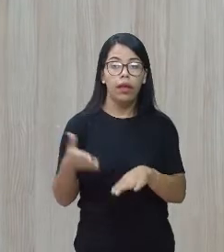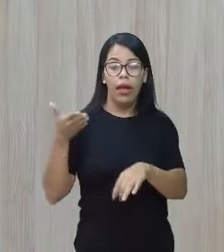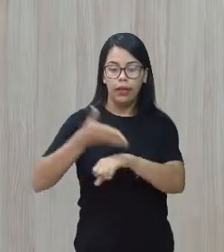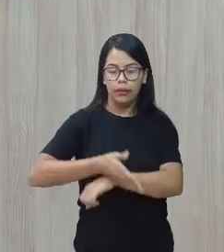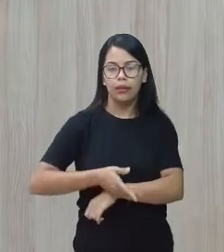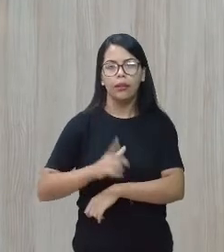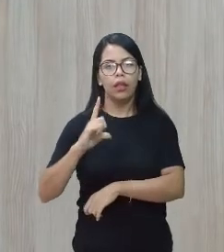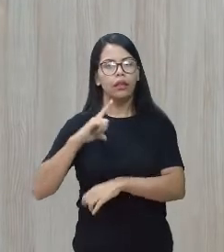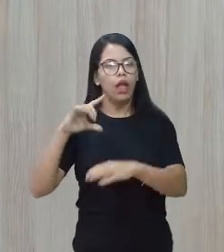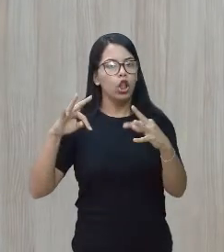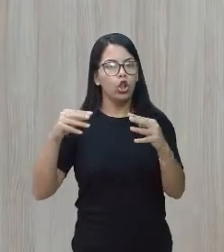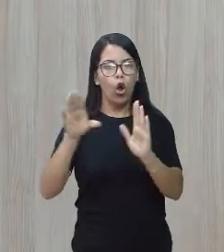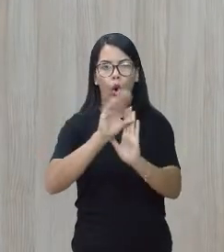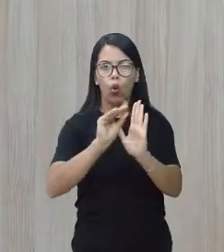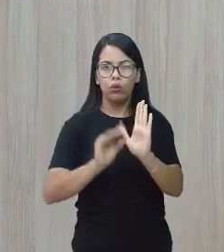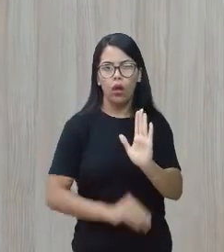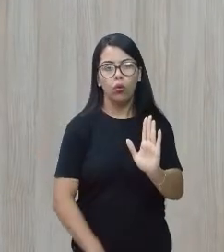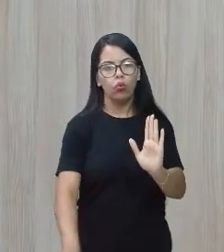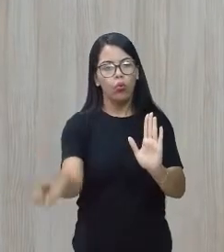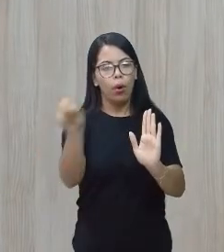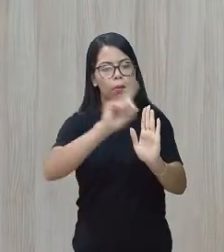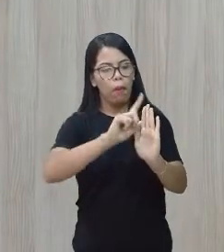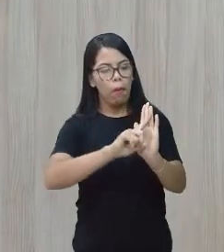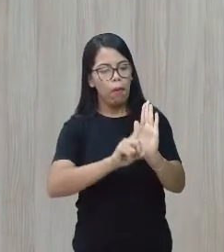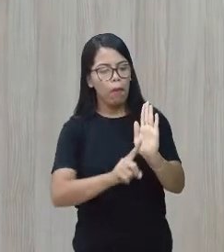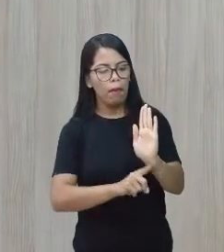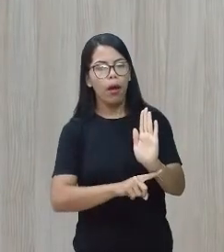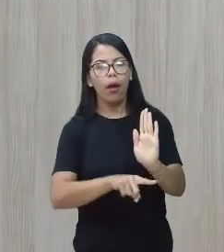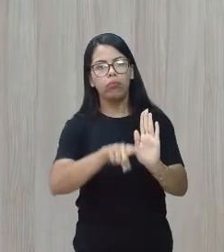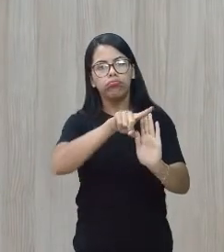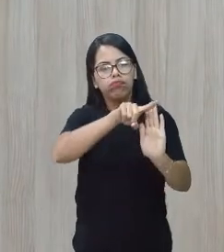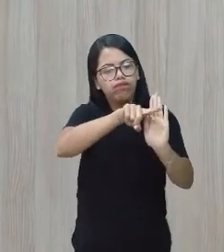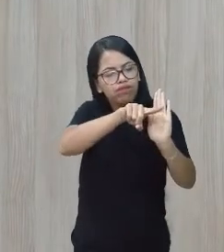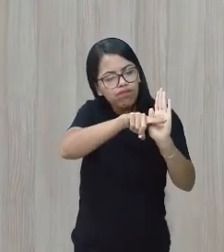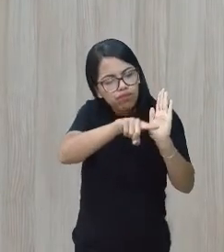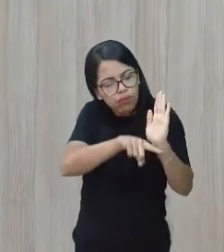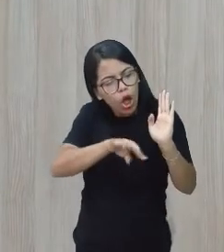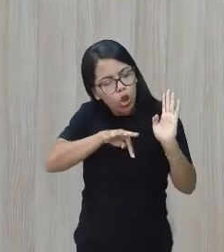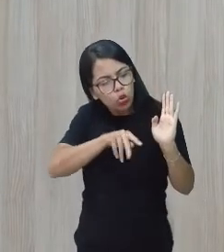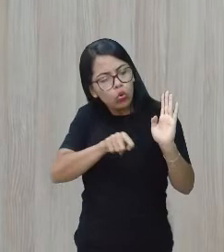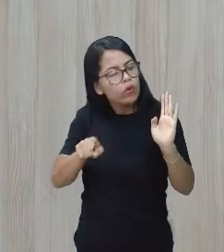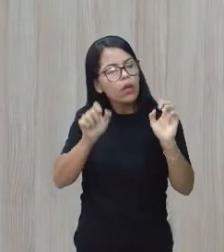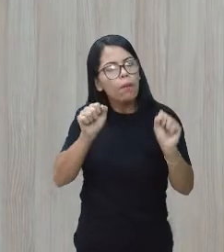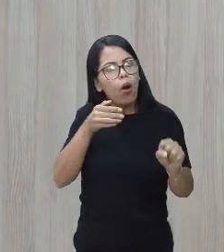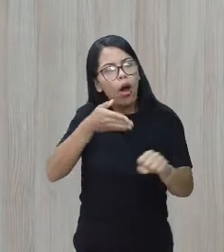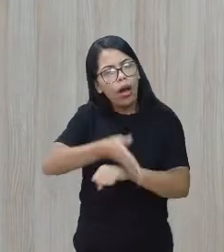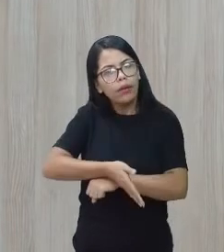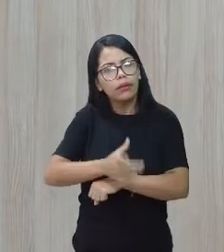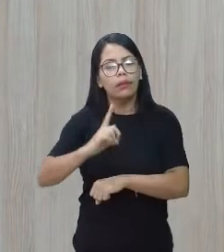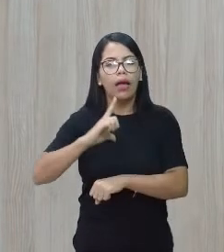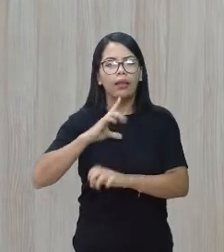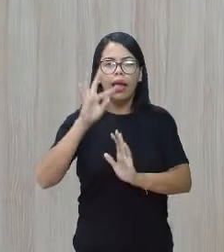programático, tudo aquilo que estamos vivenciando aqui ao vivo, você tem a oportunidade de encontrar em